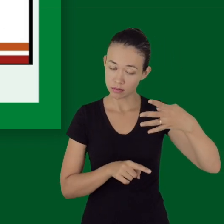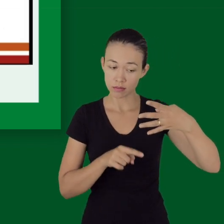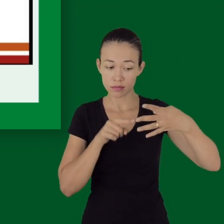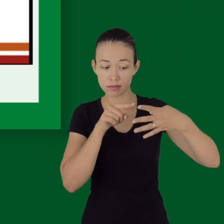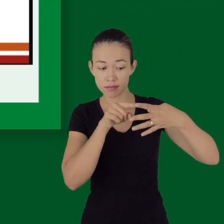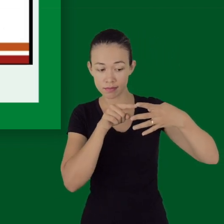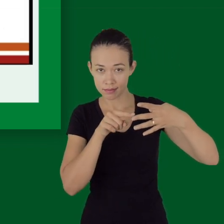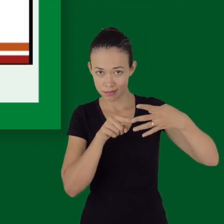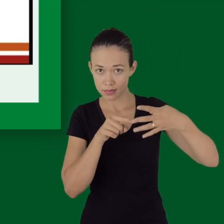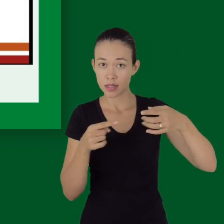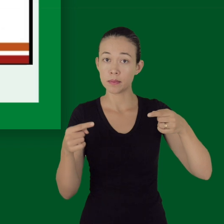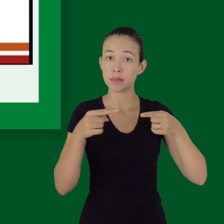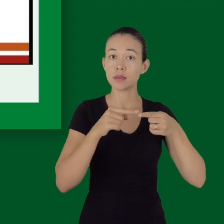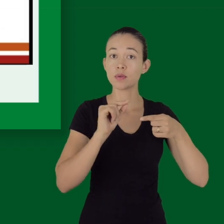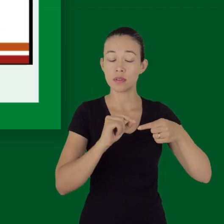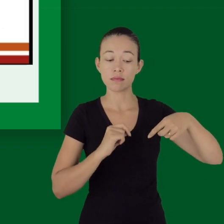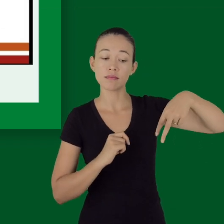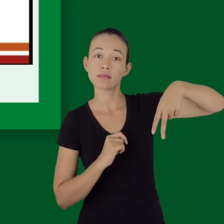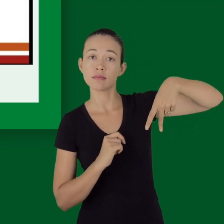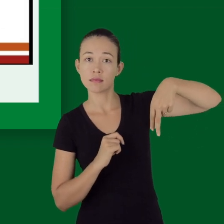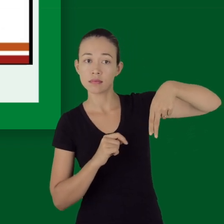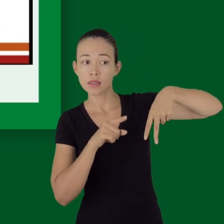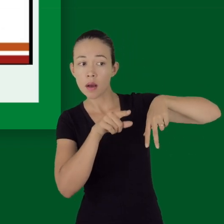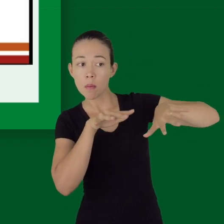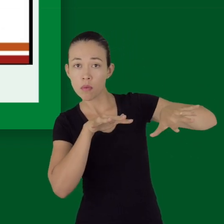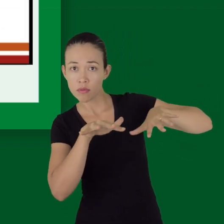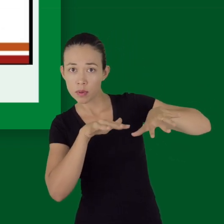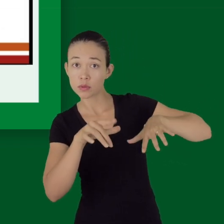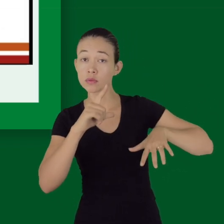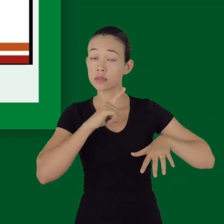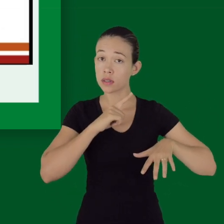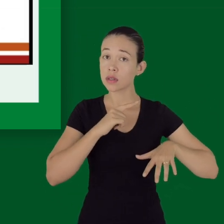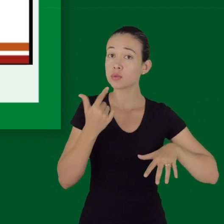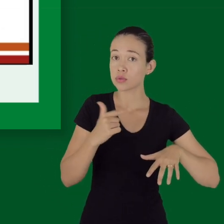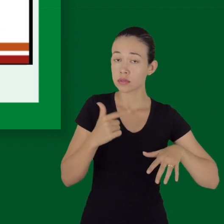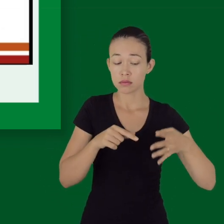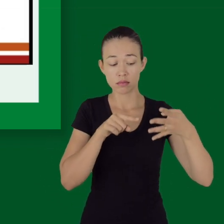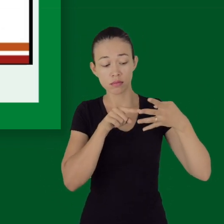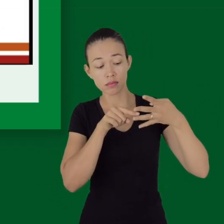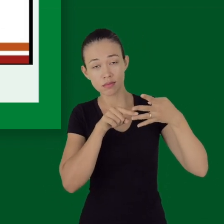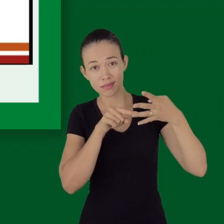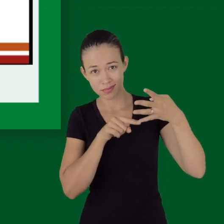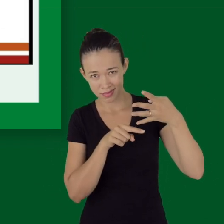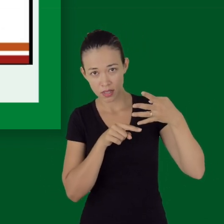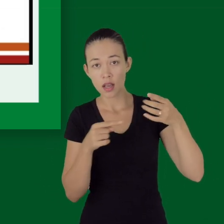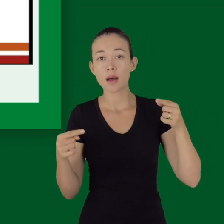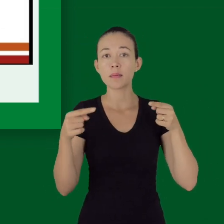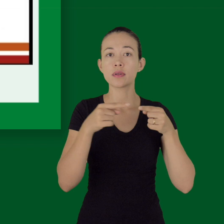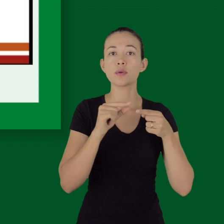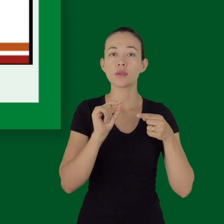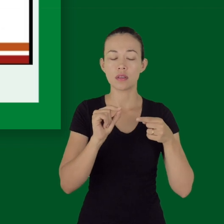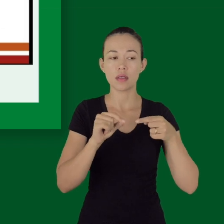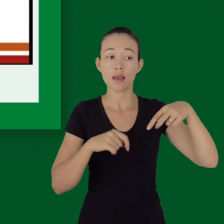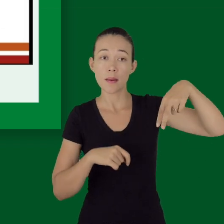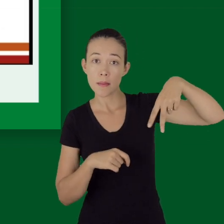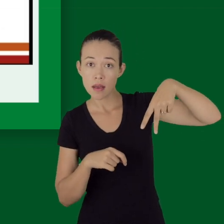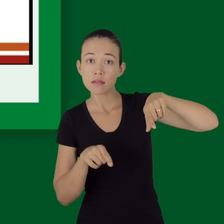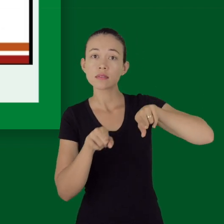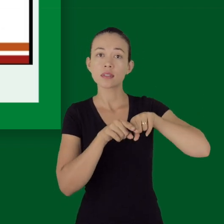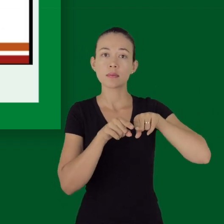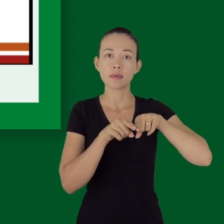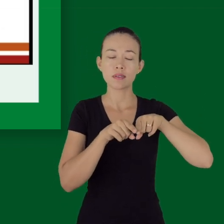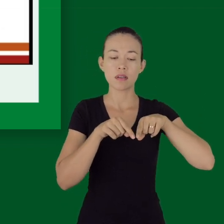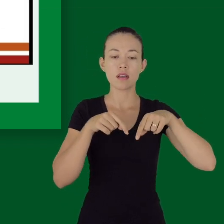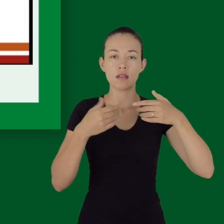quadriplegia incompleta, quadriplegia completa. Ou seja, ele movimenta 4 membros ou